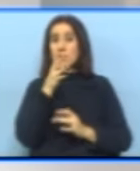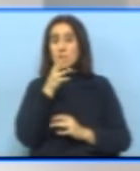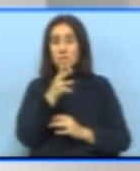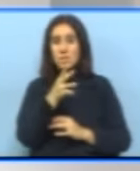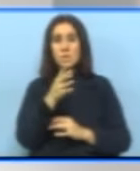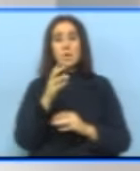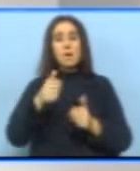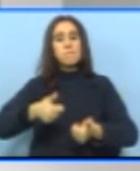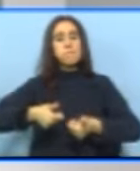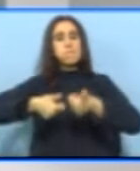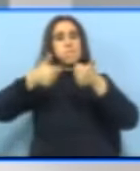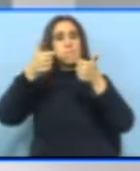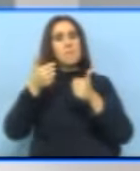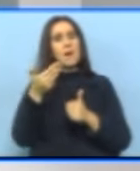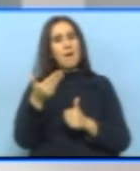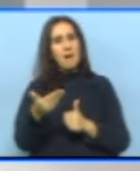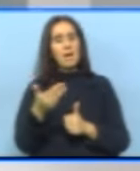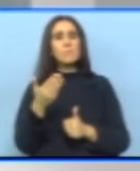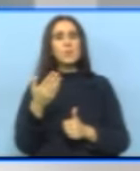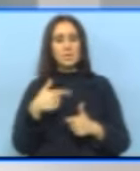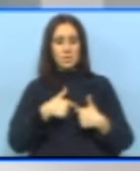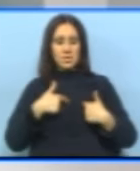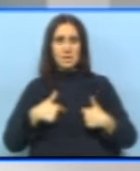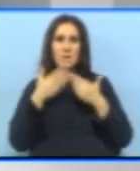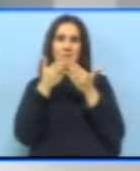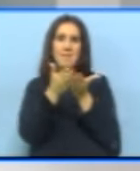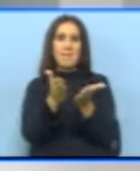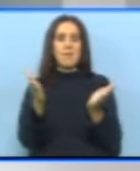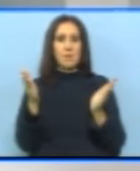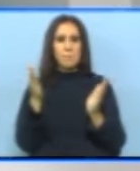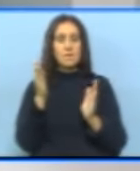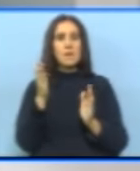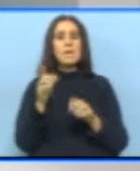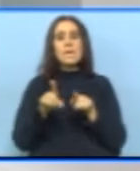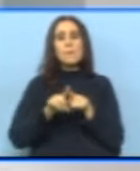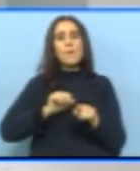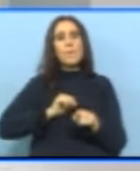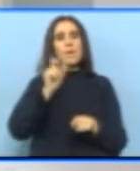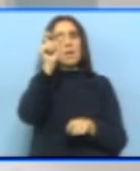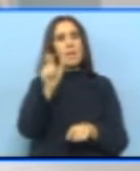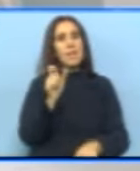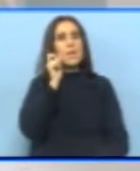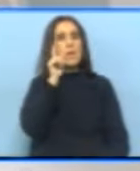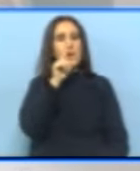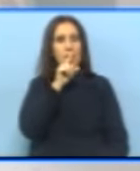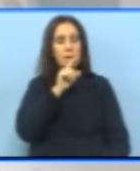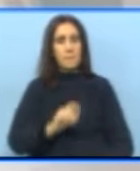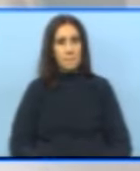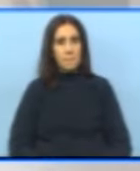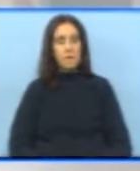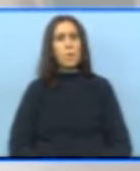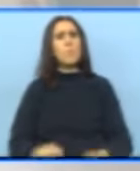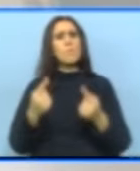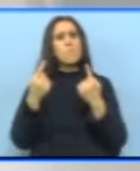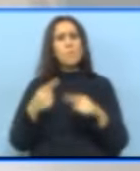santidade agora surge nesta abertura de coração a quem é o meu irmão. Não é um mero horizontalismo, ou